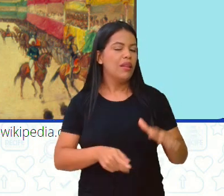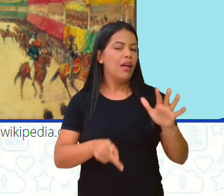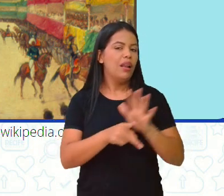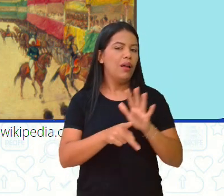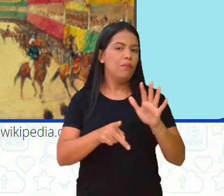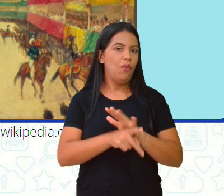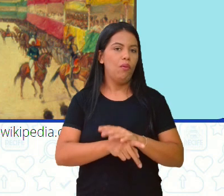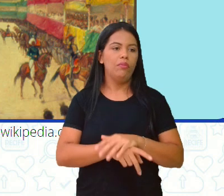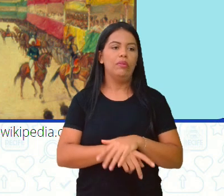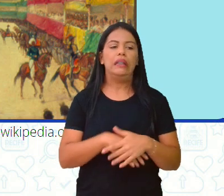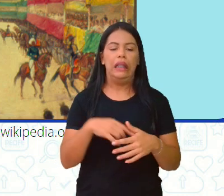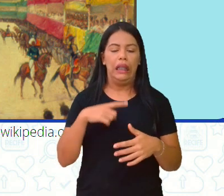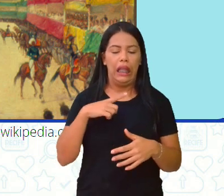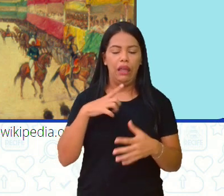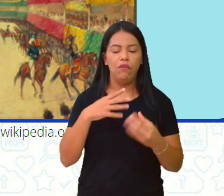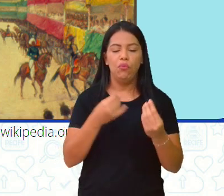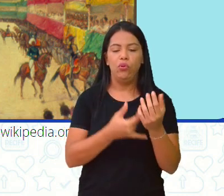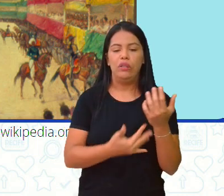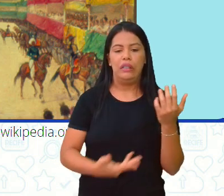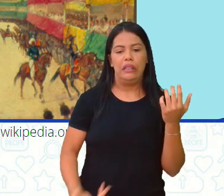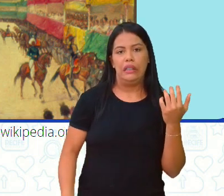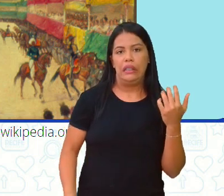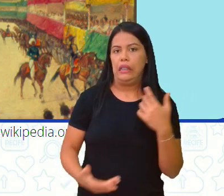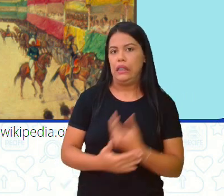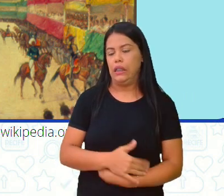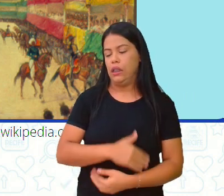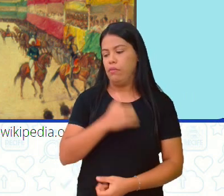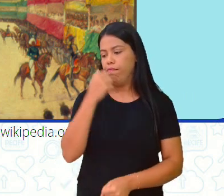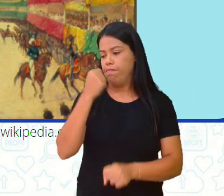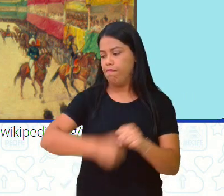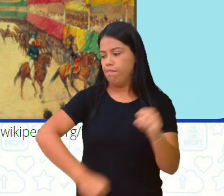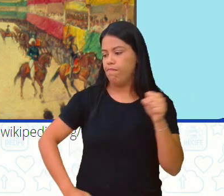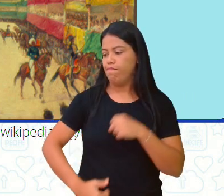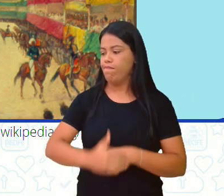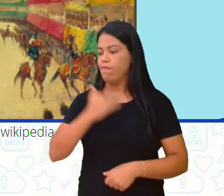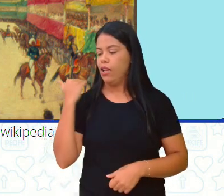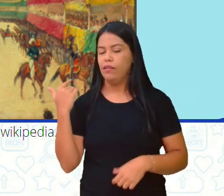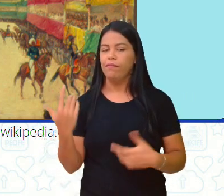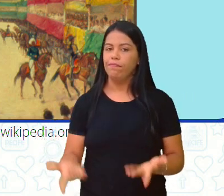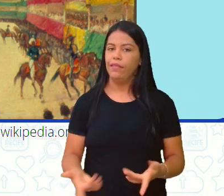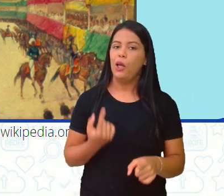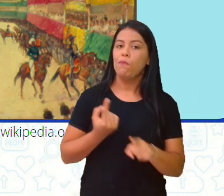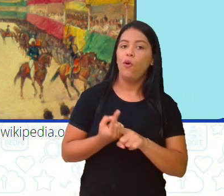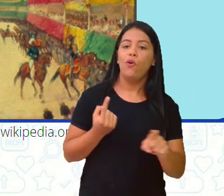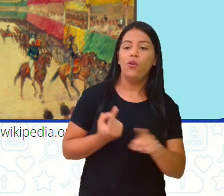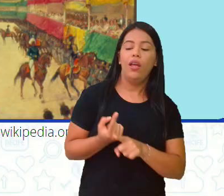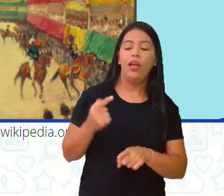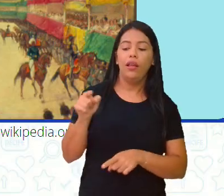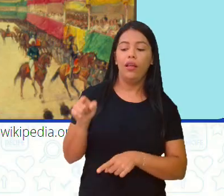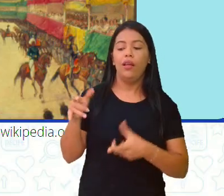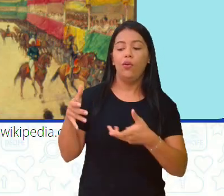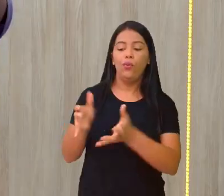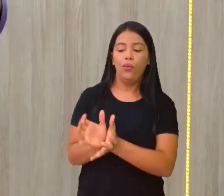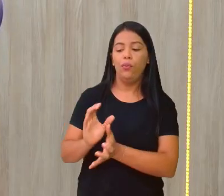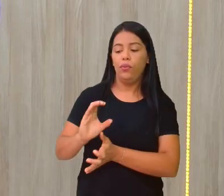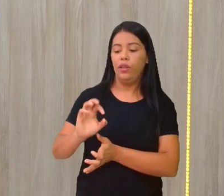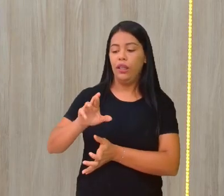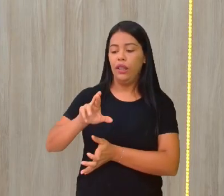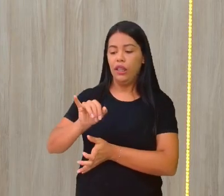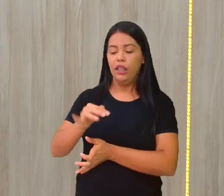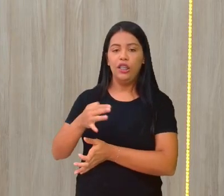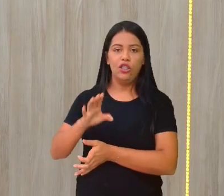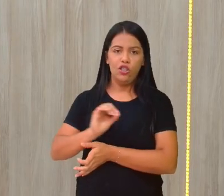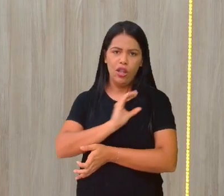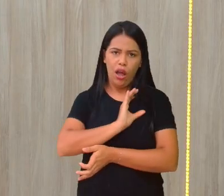foram sangrentas, minha gente, porque os cristãos estavam dentro da